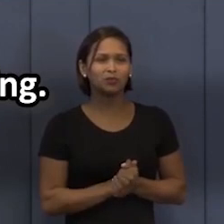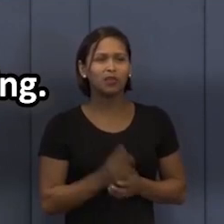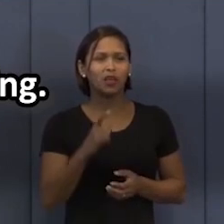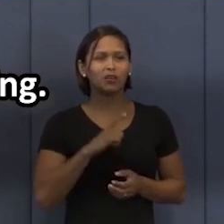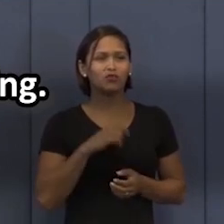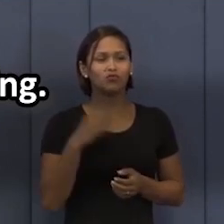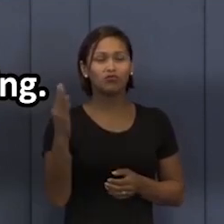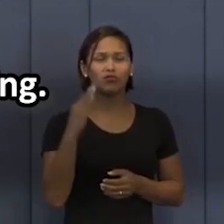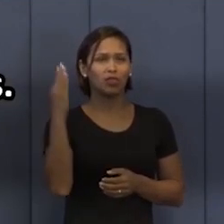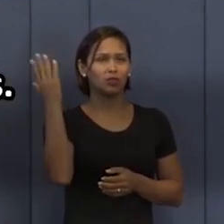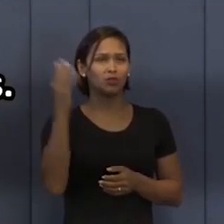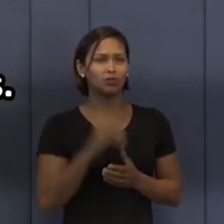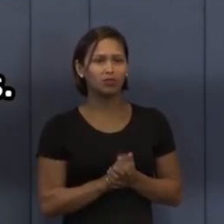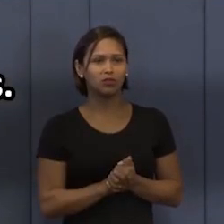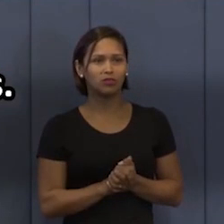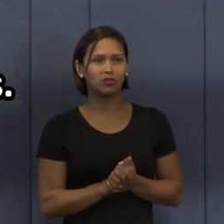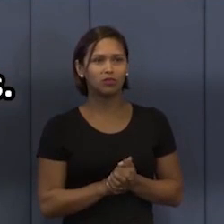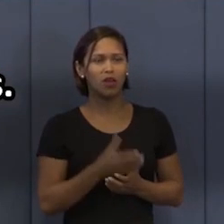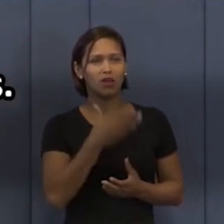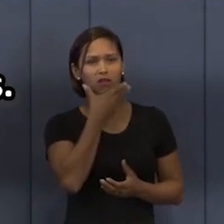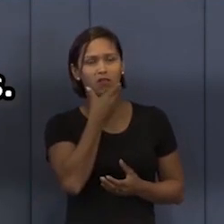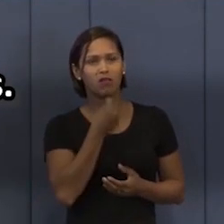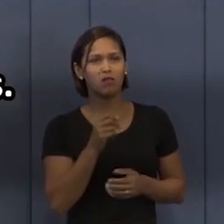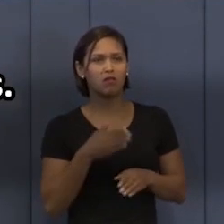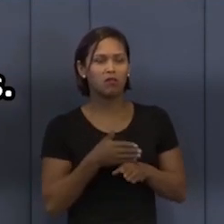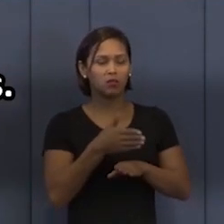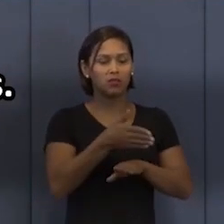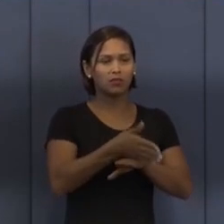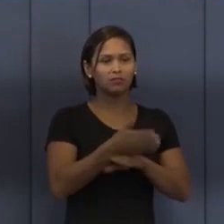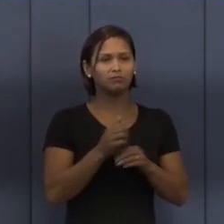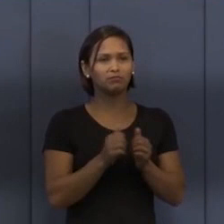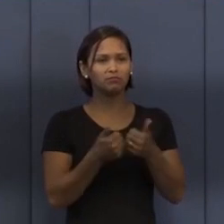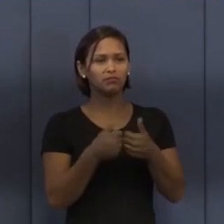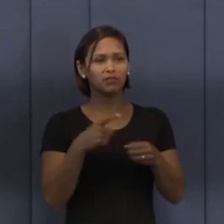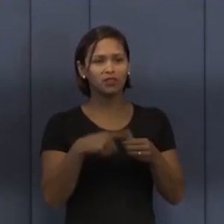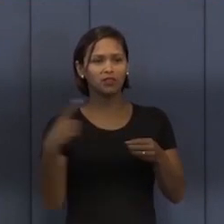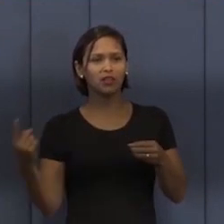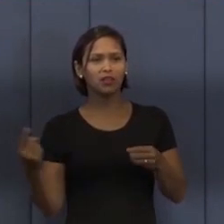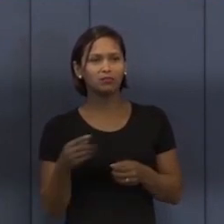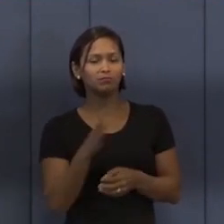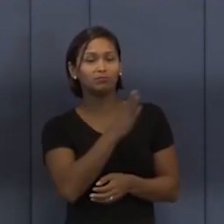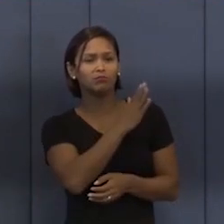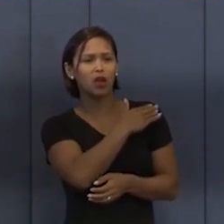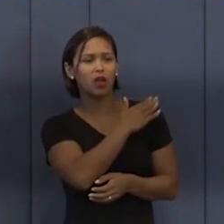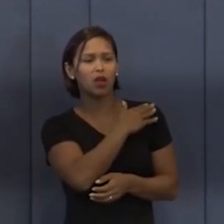roncou o menino, tadinho. E aí tinham vários adultos dentro do ônibus ali. Aí um cara saiu do fundo do